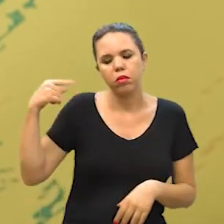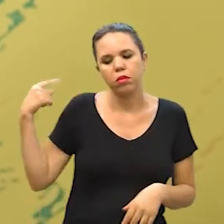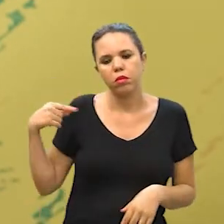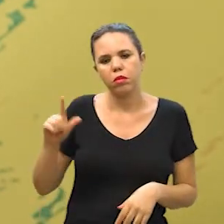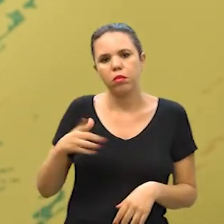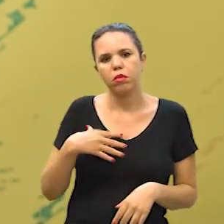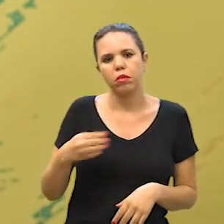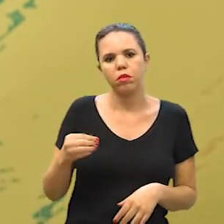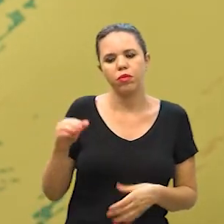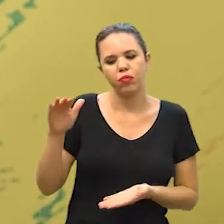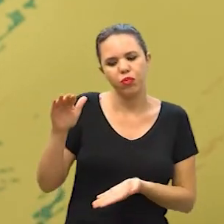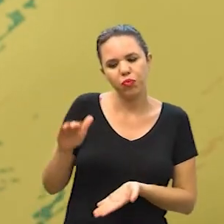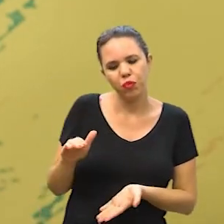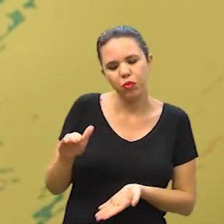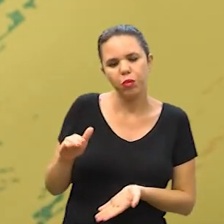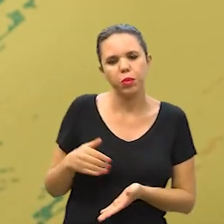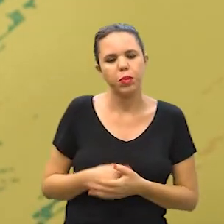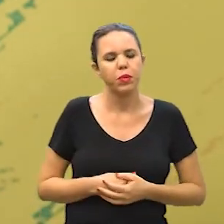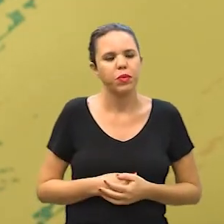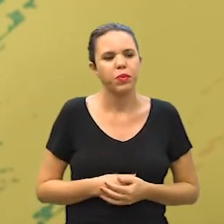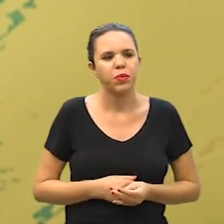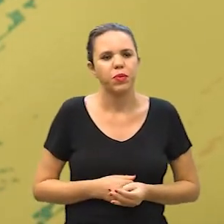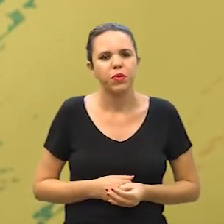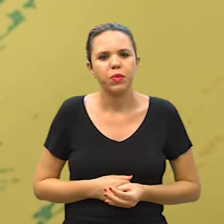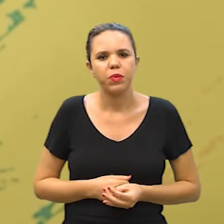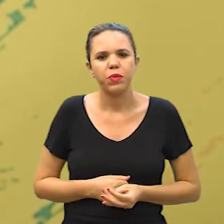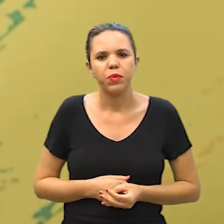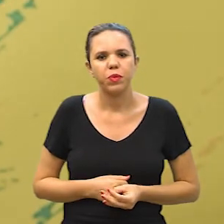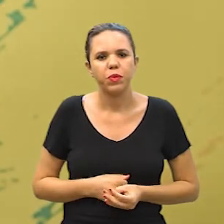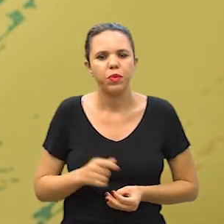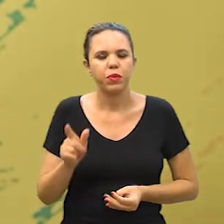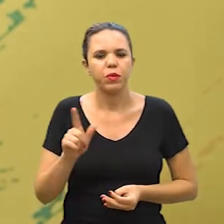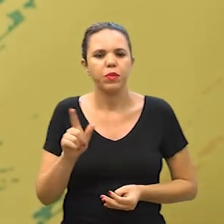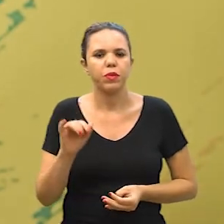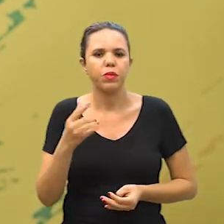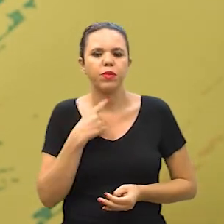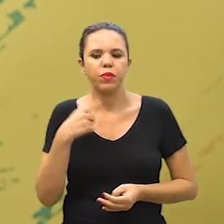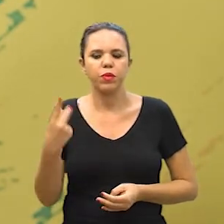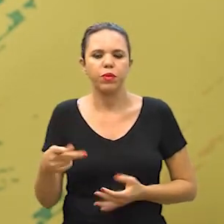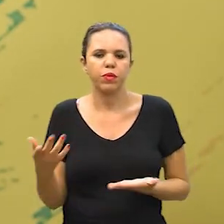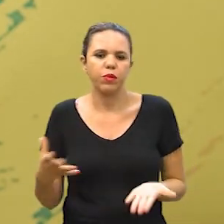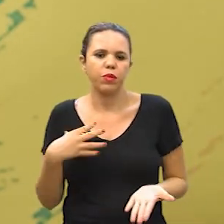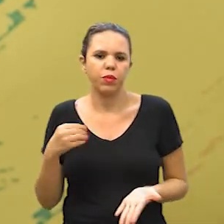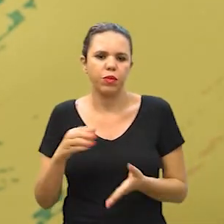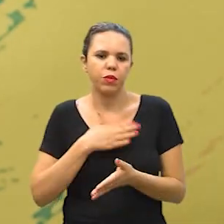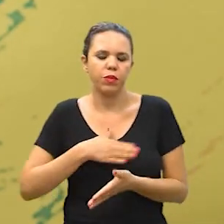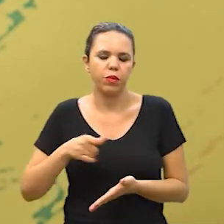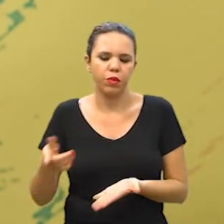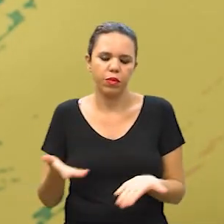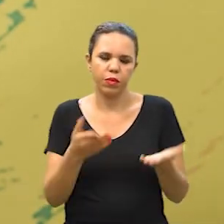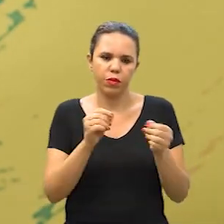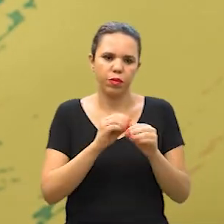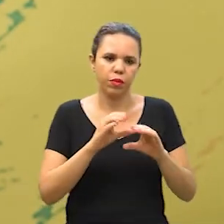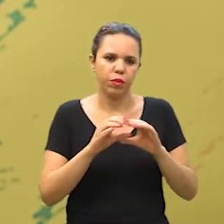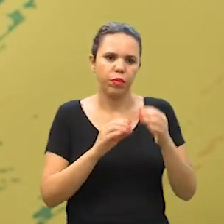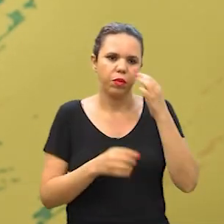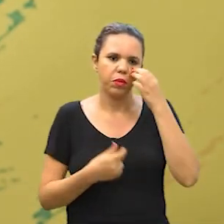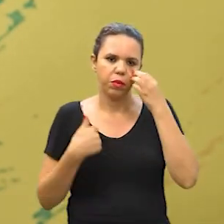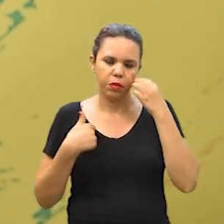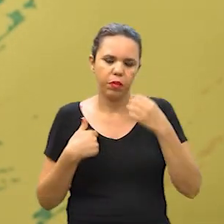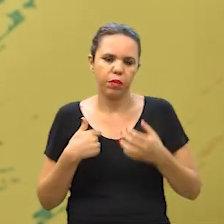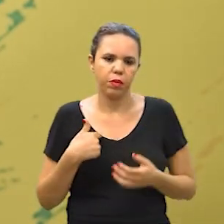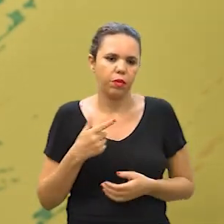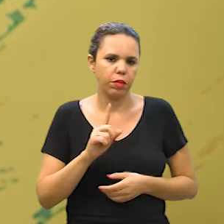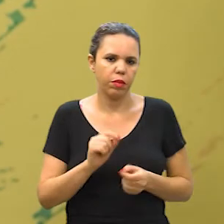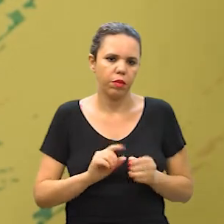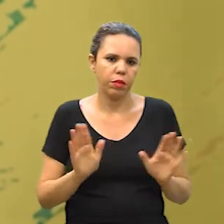Claro, meu filho ainda é pequenininho e tudo mais, mas, claro, se for a vontade dele, eu gostaria que fizesse intercâmbio. Eu,